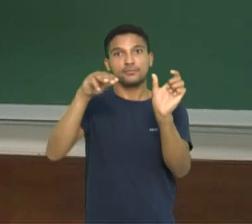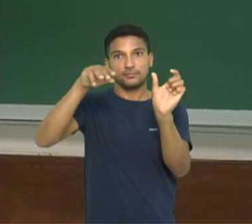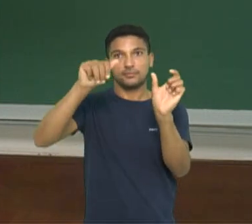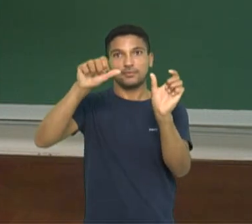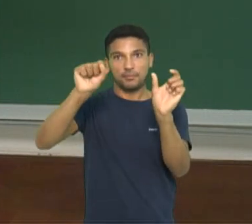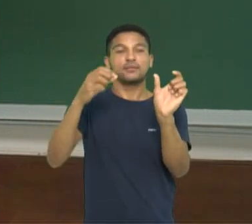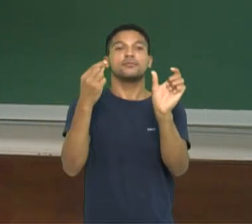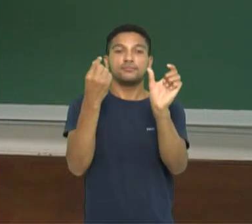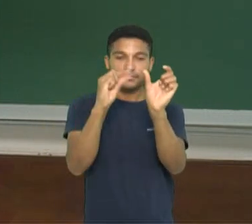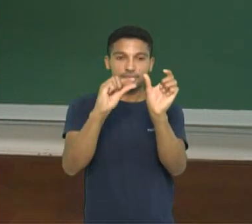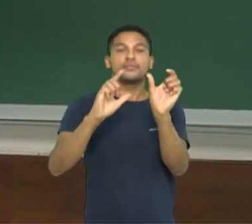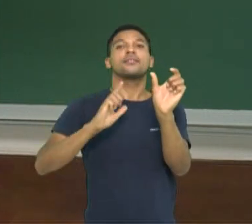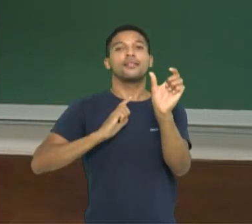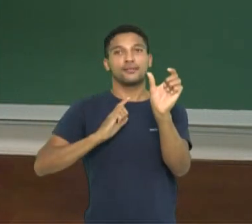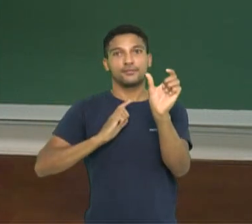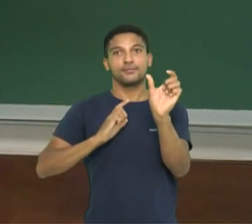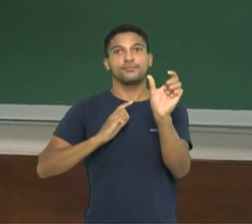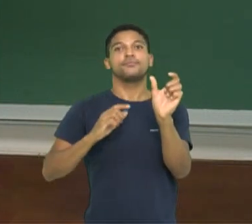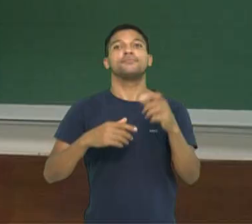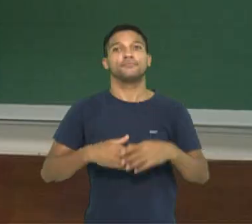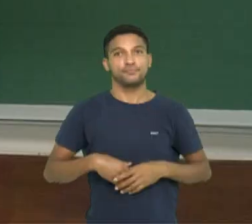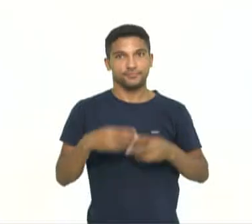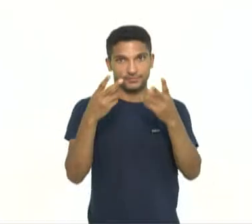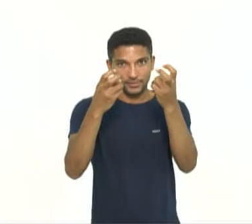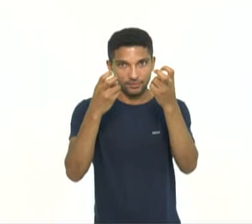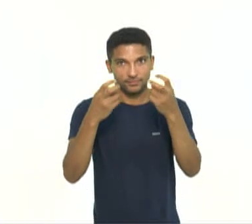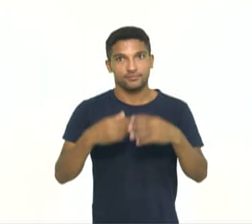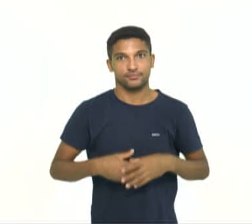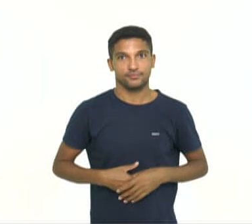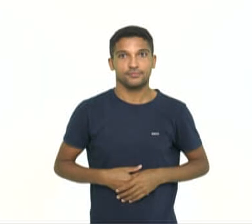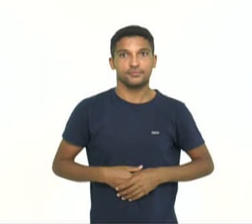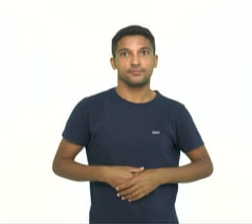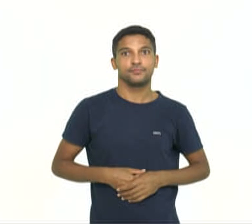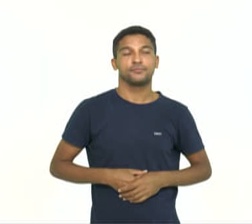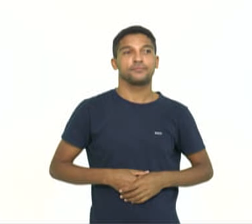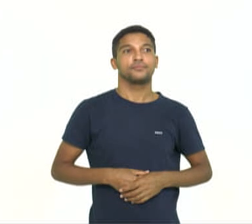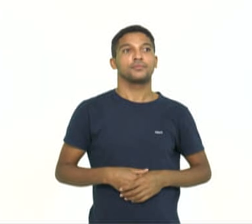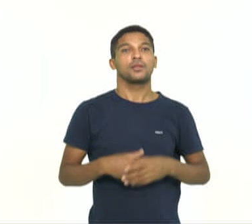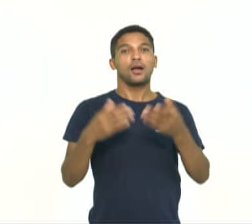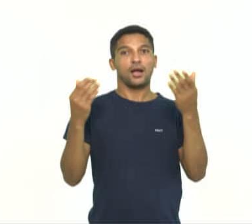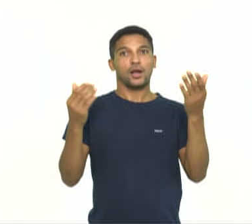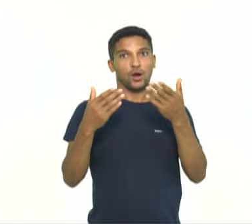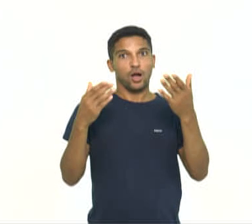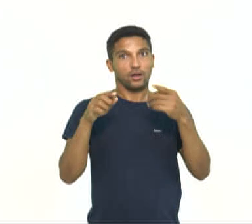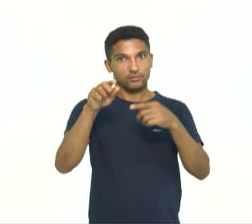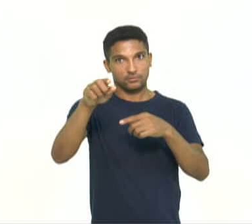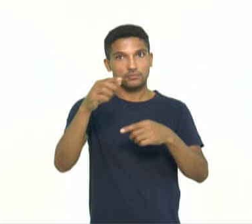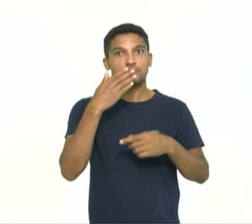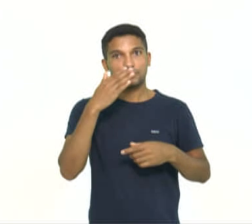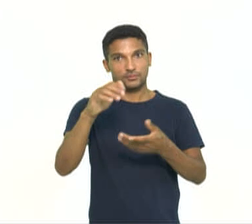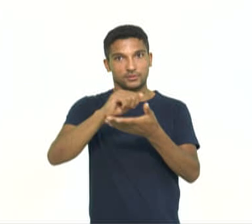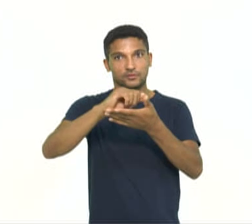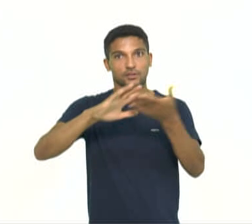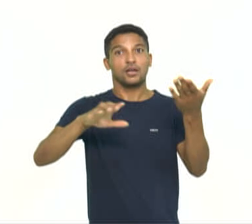de situação contrária. Então, no exercício 2, eu vou pedir para vocês transformarem as orações coordenadas assindéticas